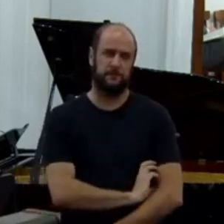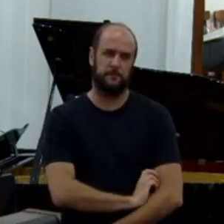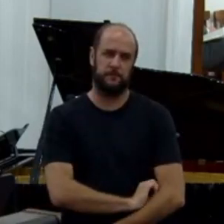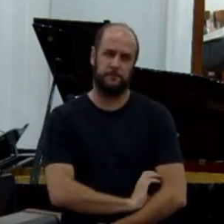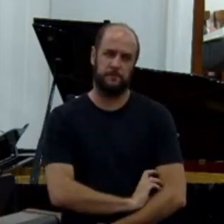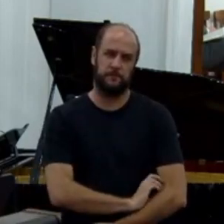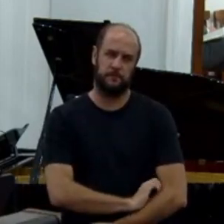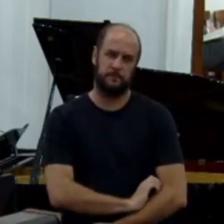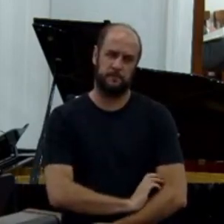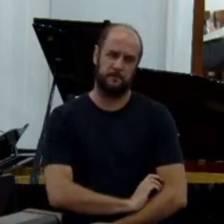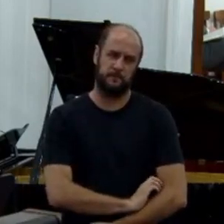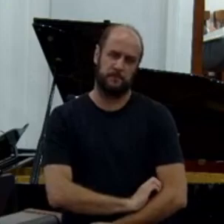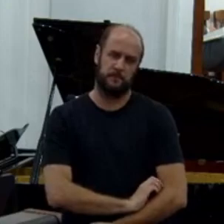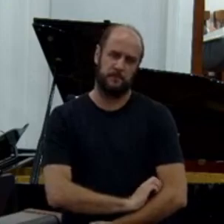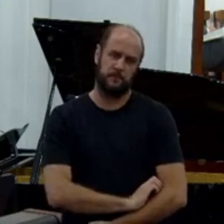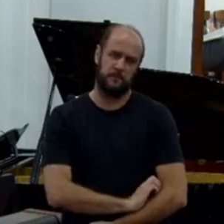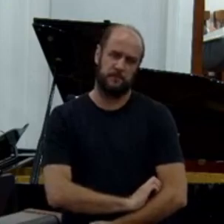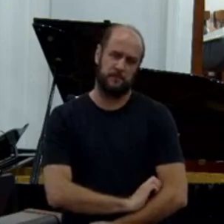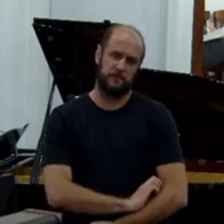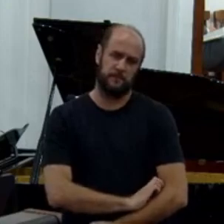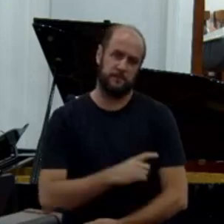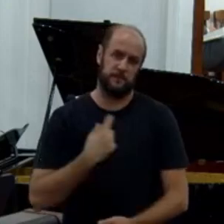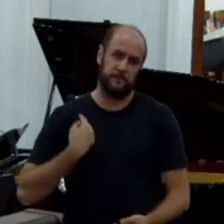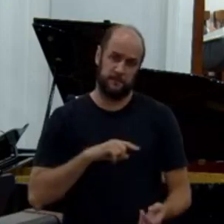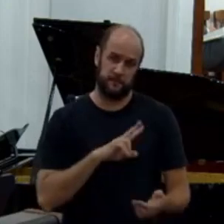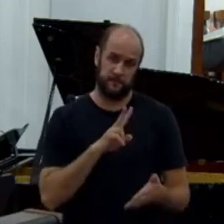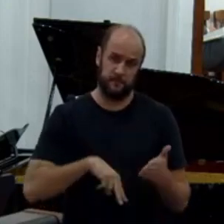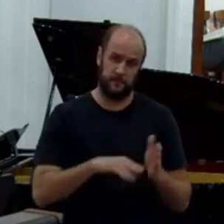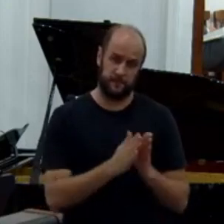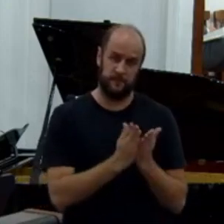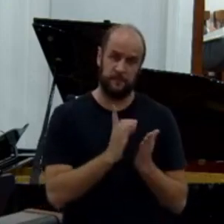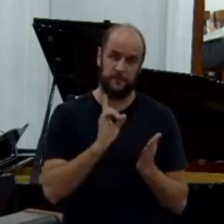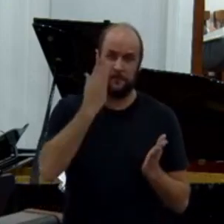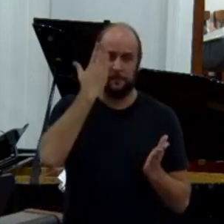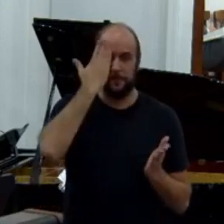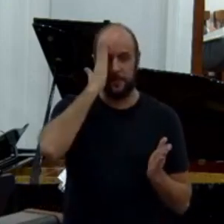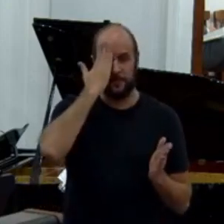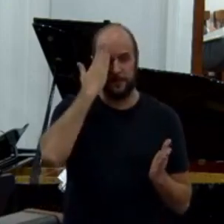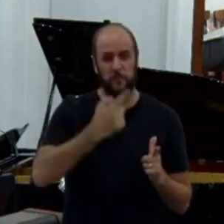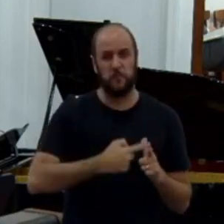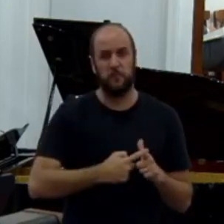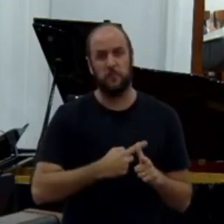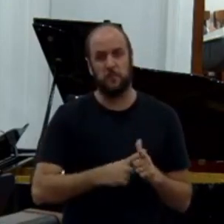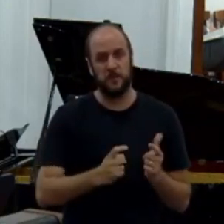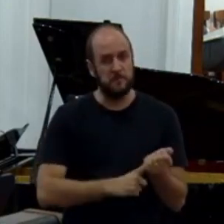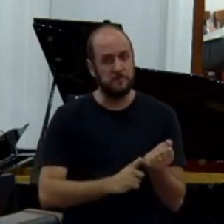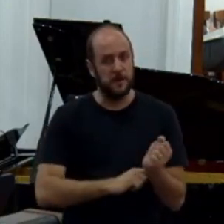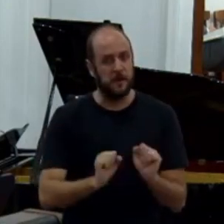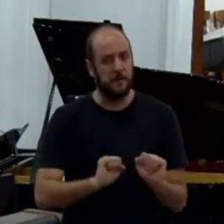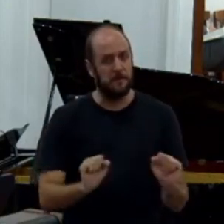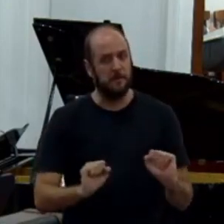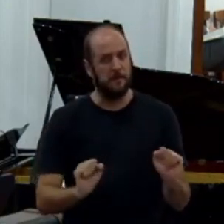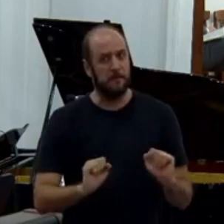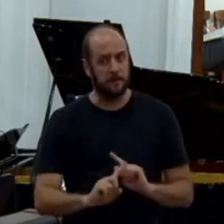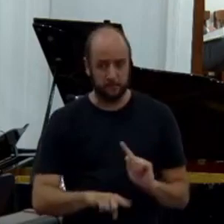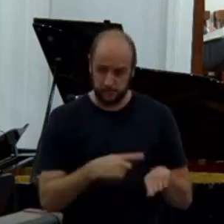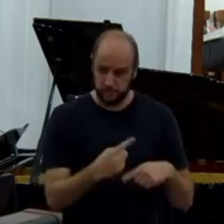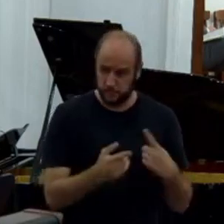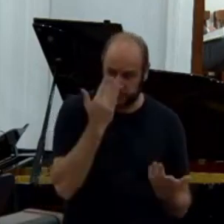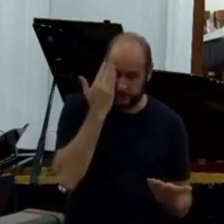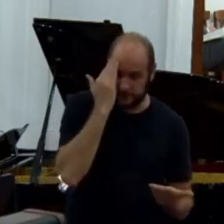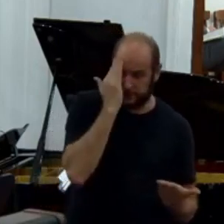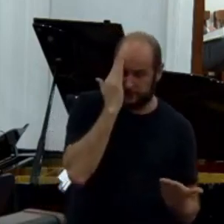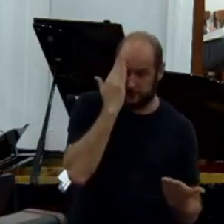E é por causa disso que nós olhamos para a Escritura Sagrada para entendermos o problema da ira e, por conseguinte, entendermos